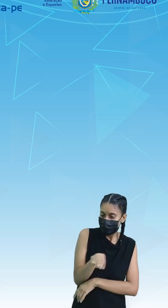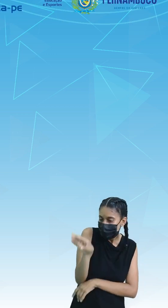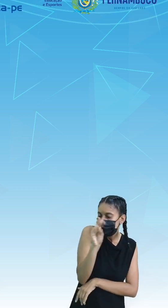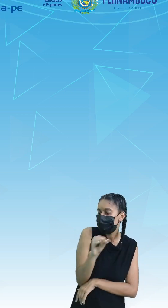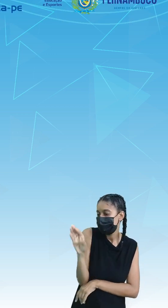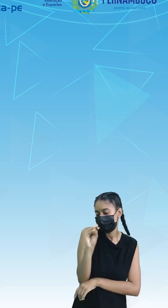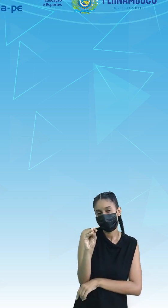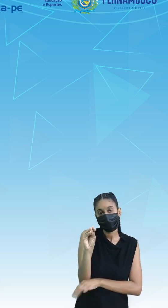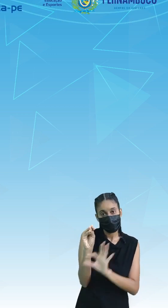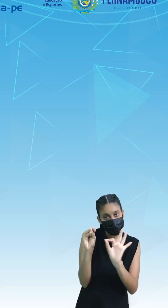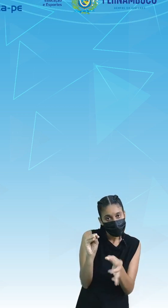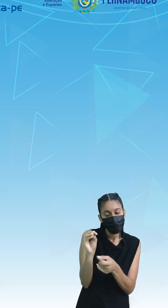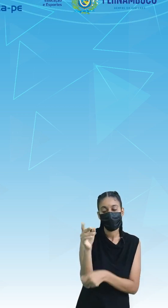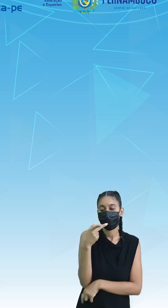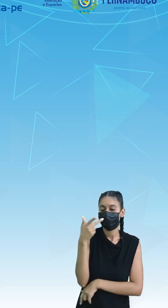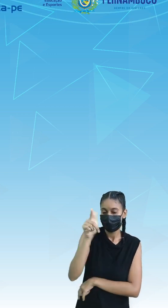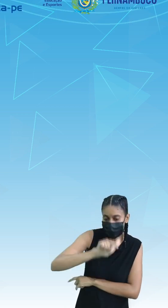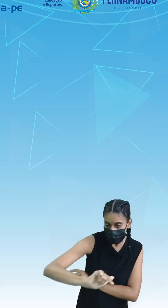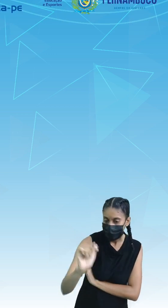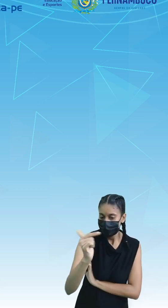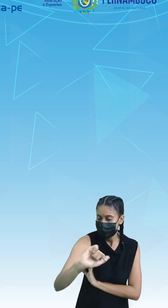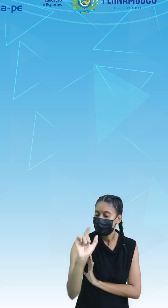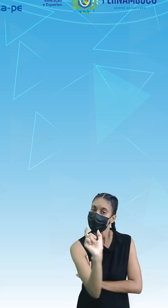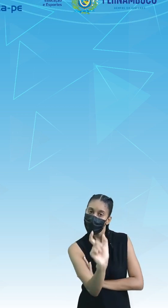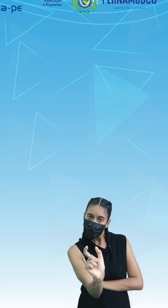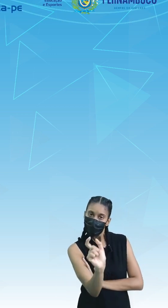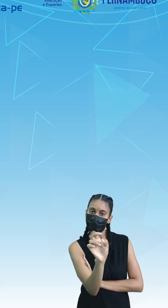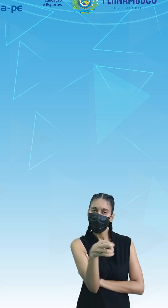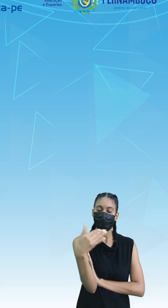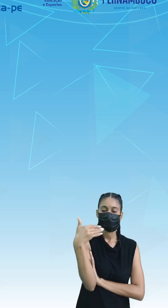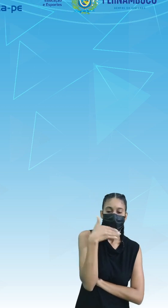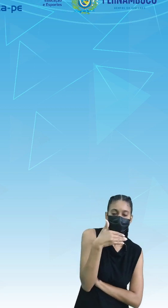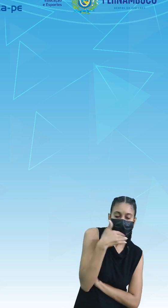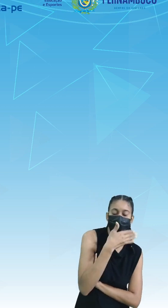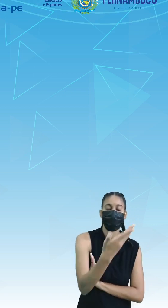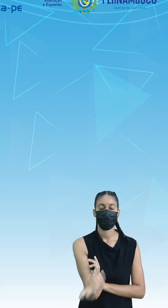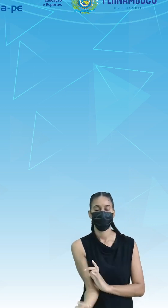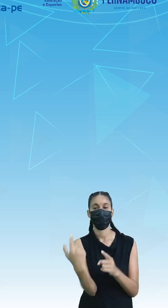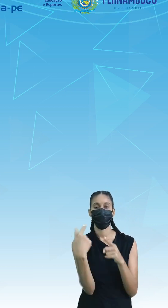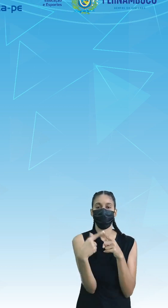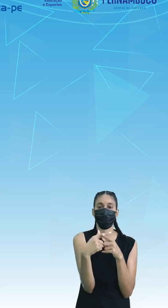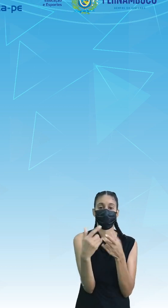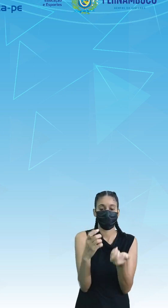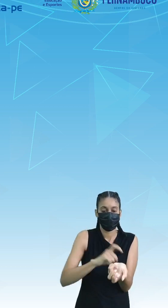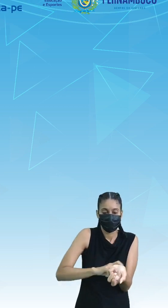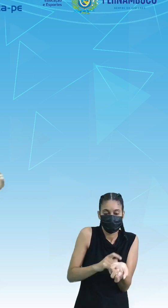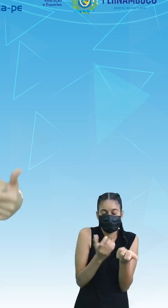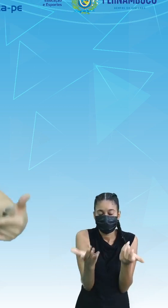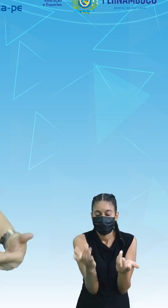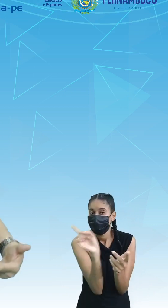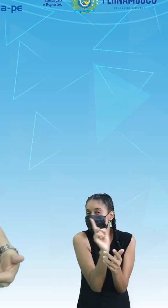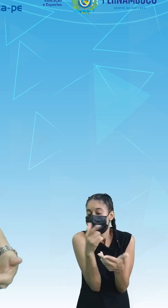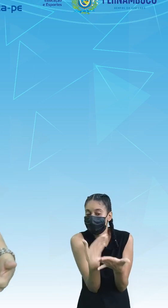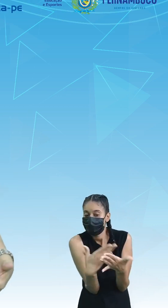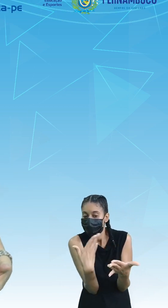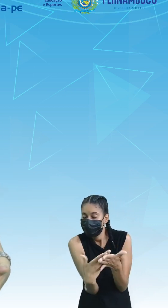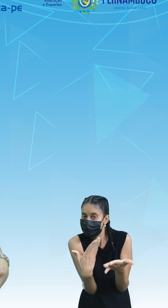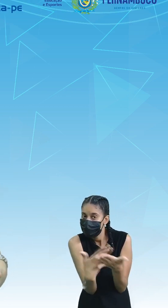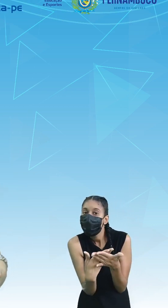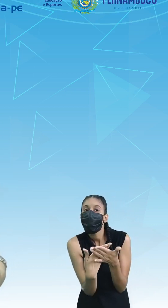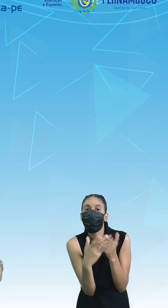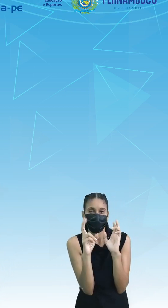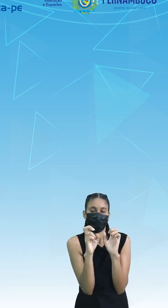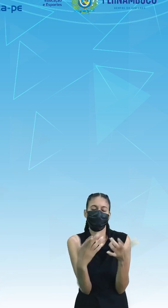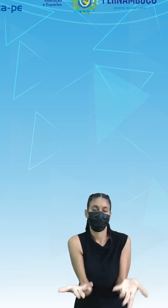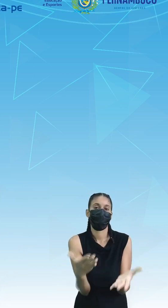falando, certo? Repetindo as palavras ou gaguejando, porque ou está tensa ou porque não estudou determinado